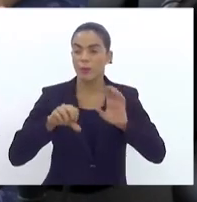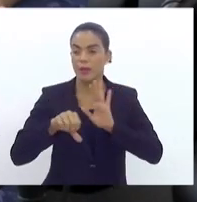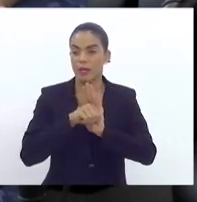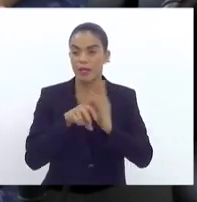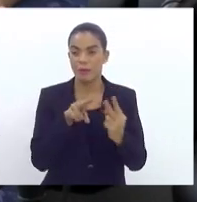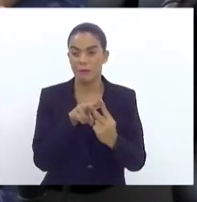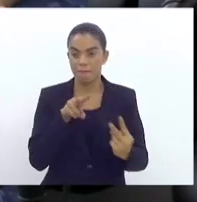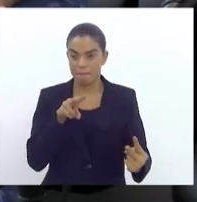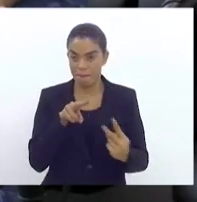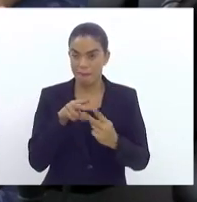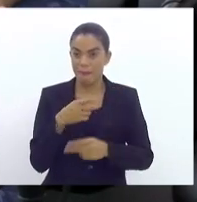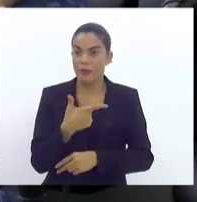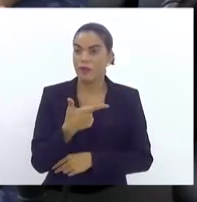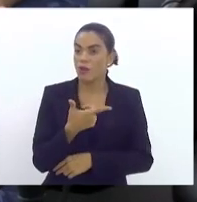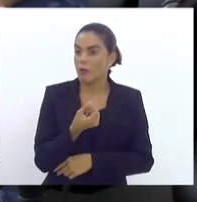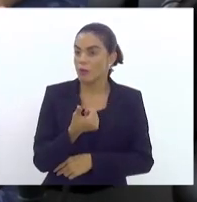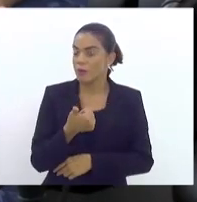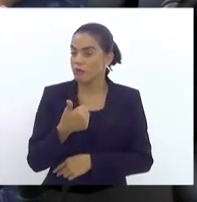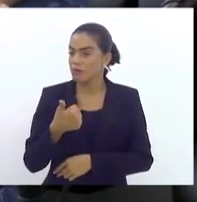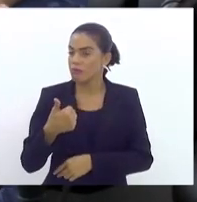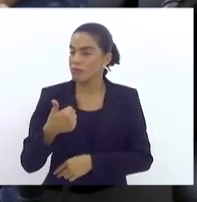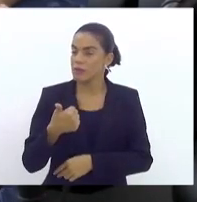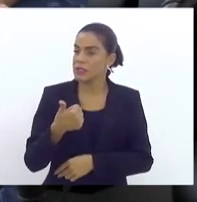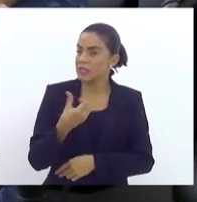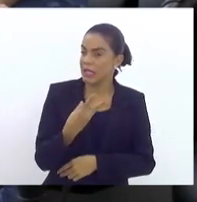2020 quando comecei a estudar